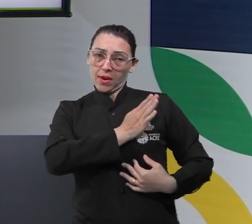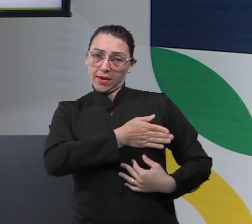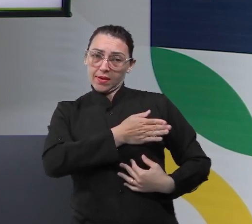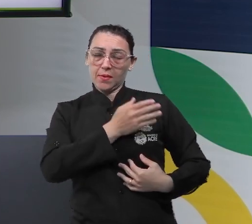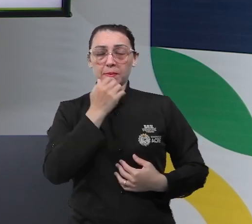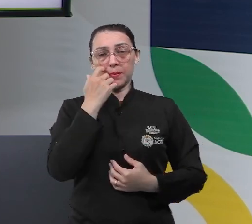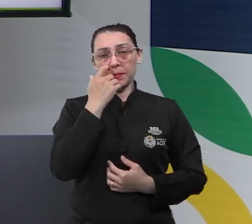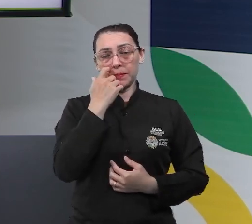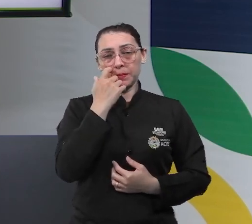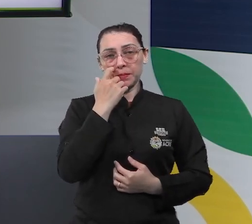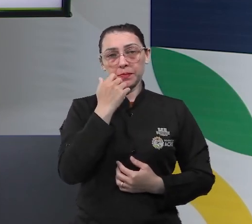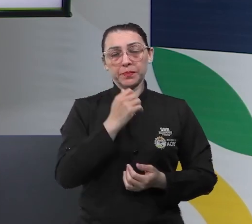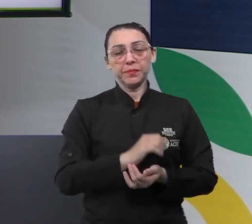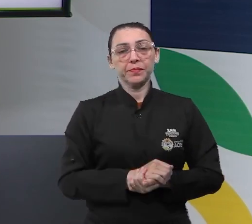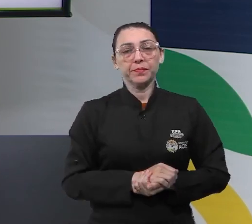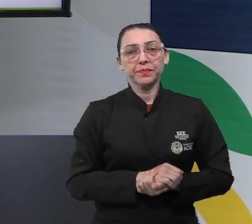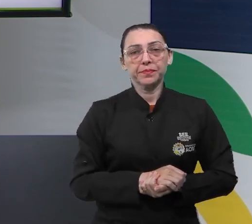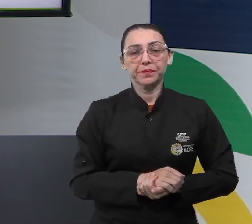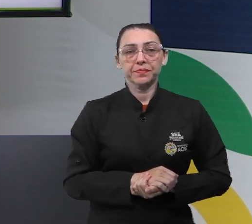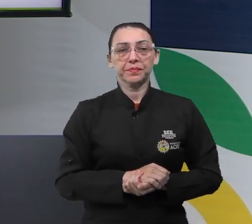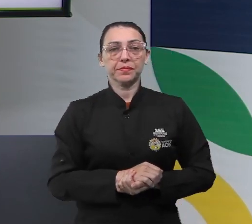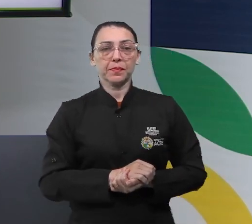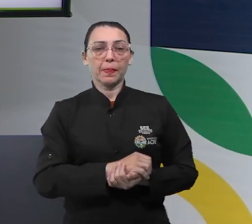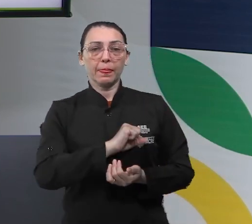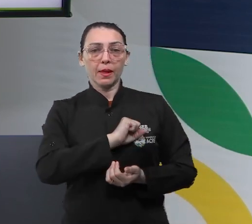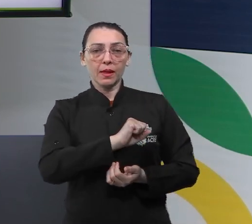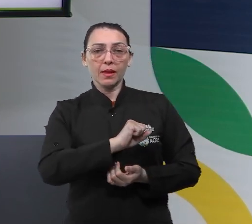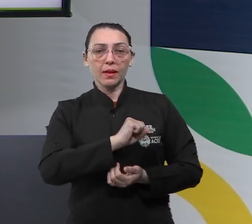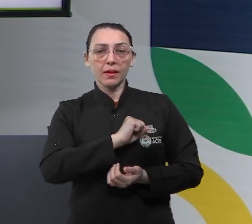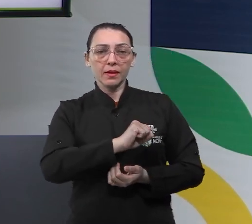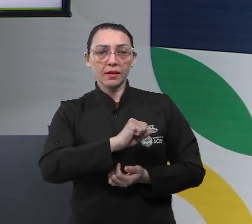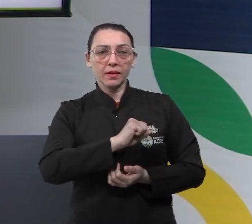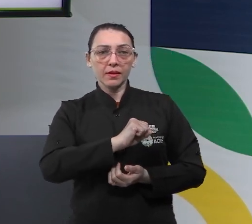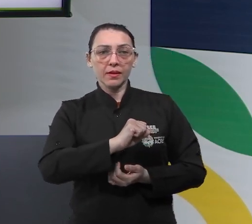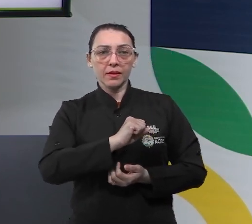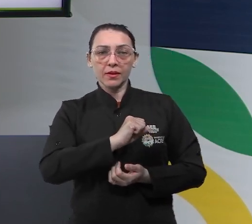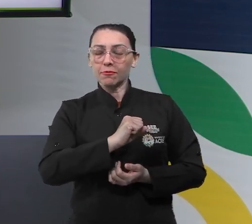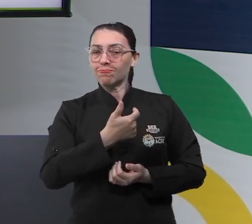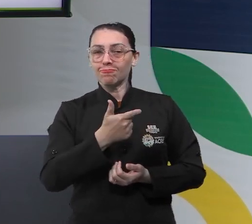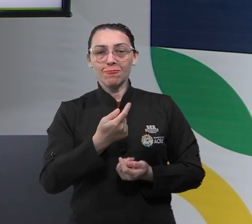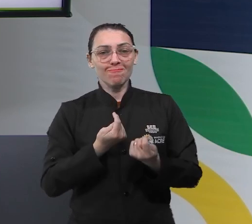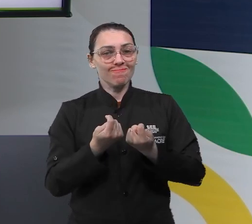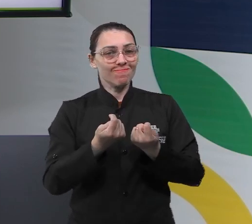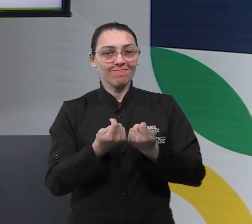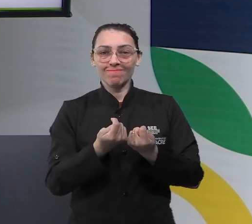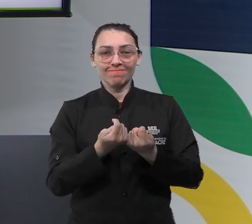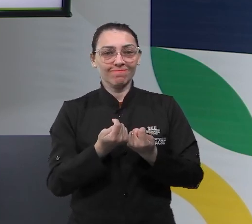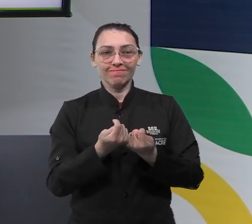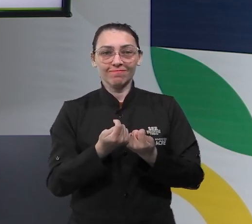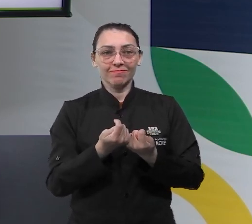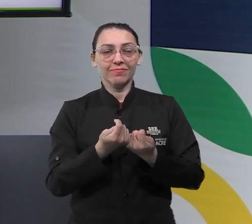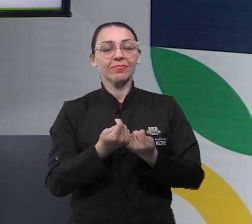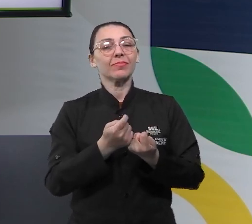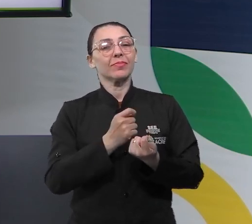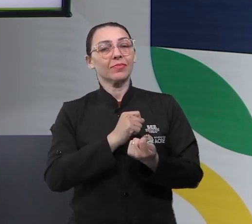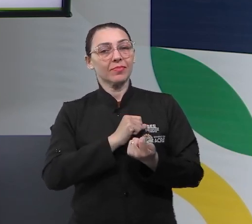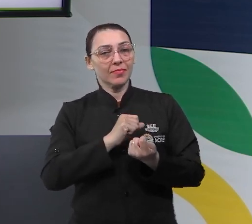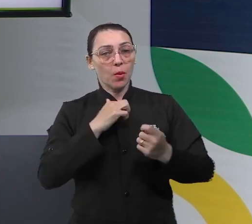como é que atua isso? No coração, nos batimentos cardíacos. Você não tem controle dos teus batimentos, então é um